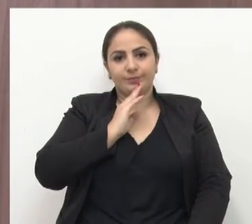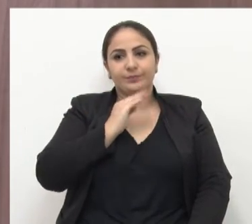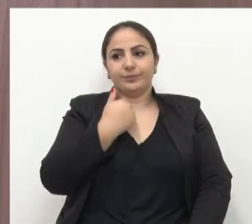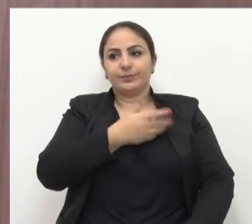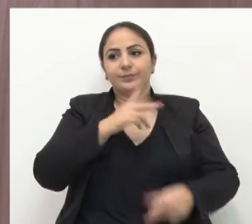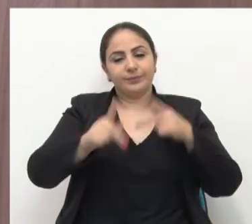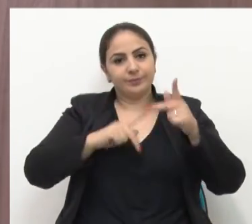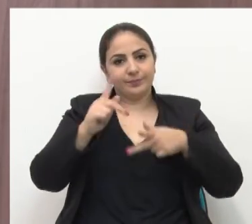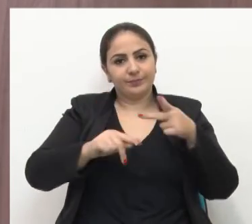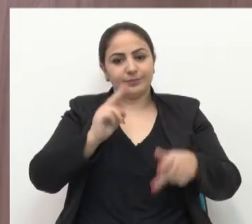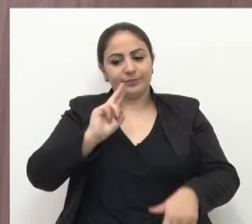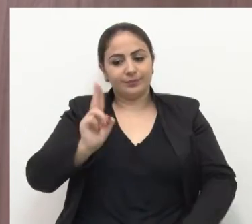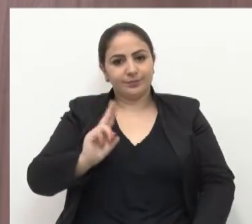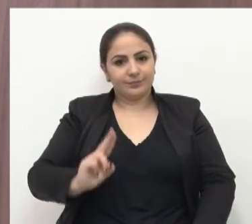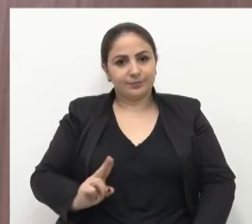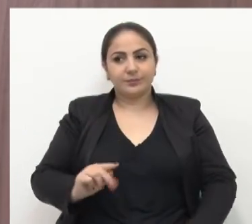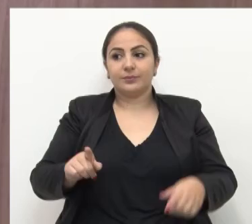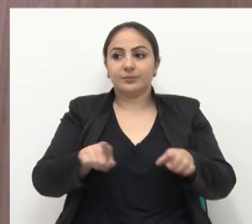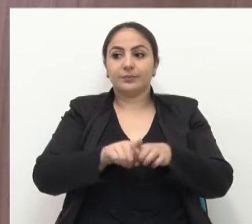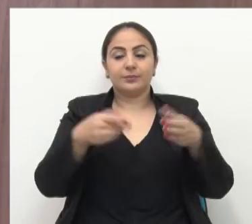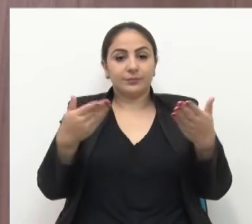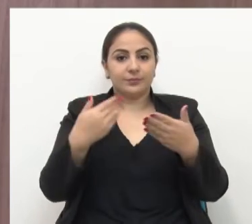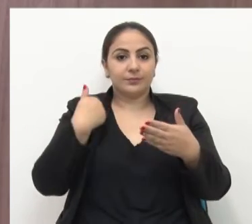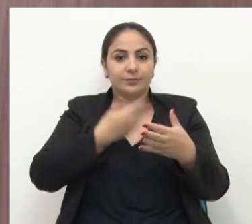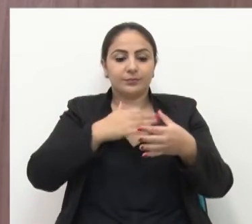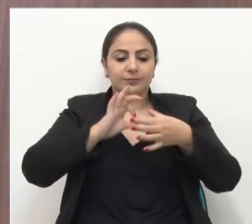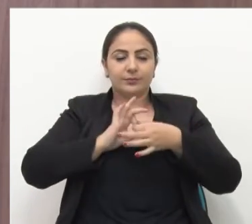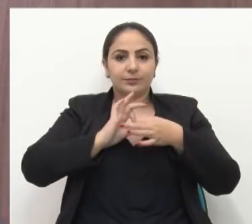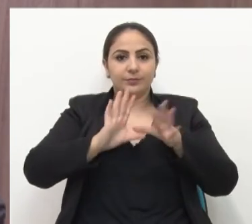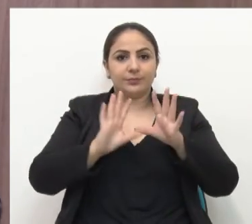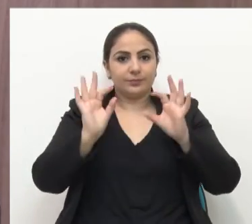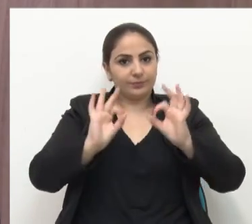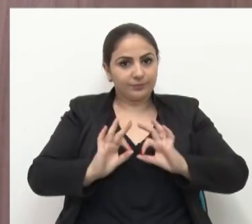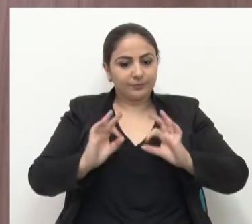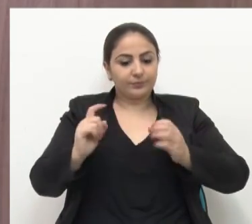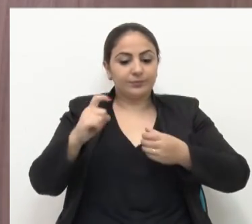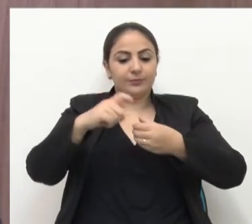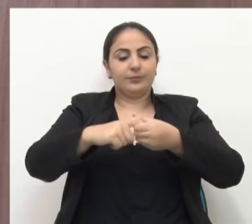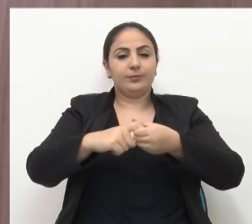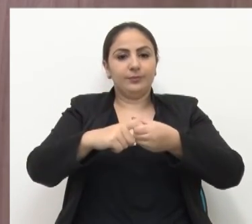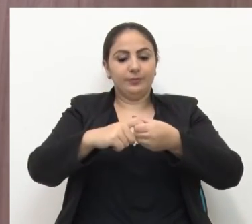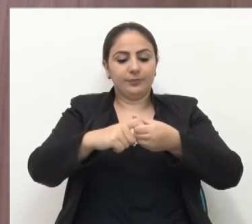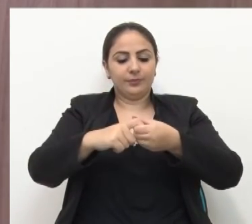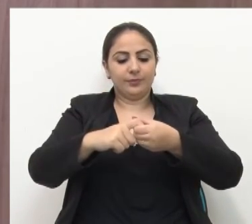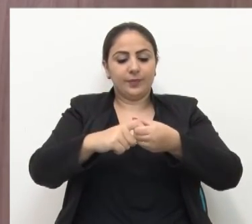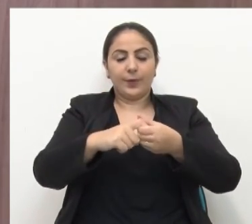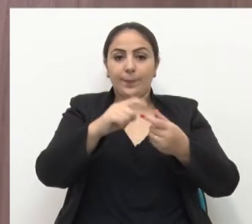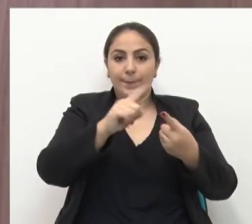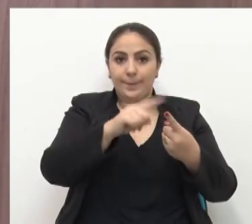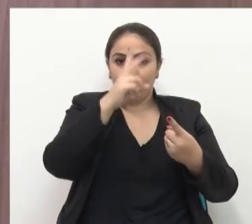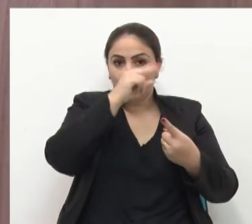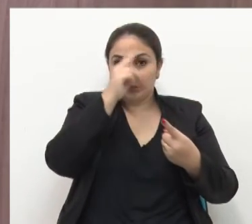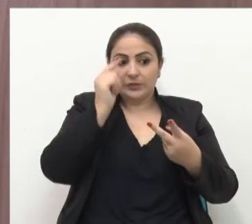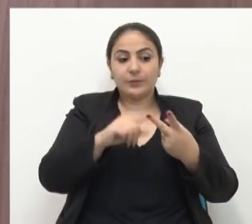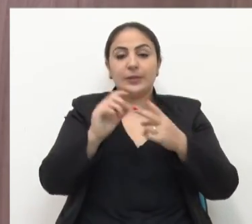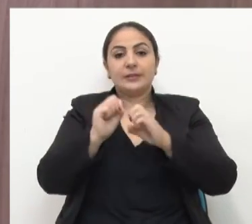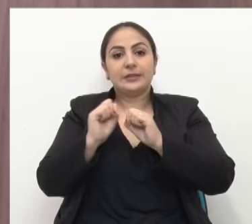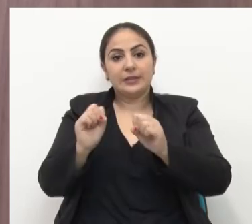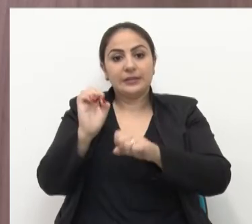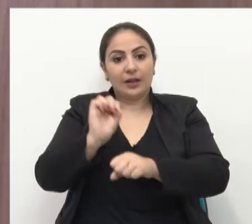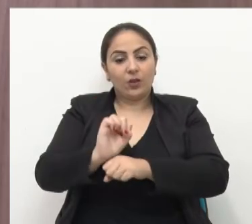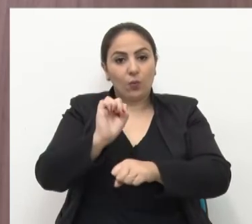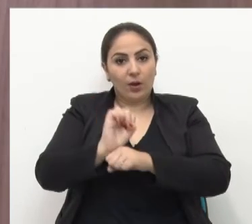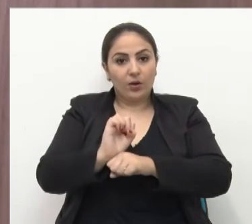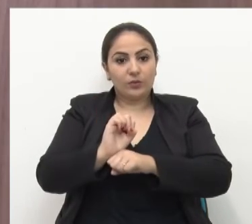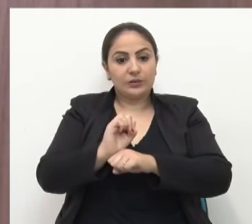da nossa população as denominações também hoje nós liberamos um projeto que prevê um convênio é entre o município ea secretaria